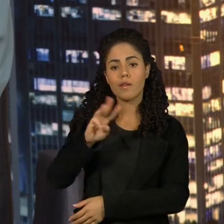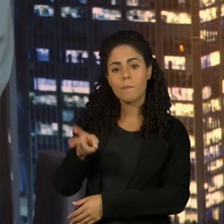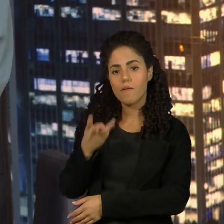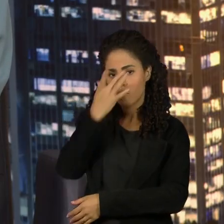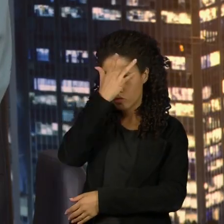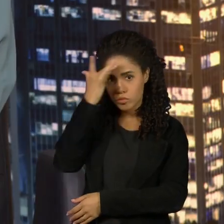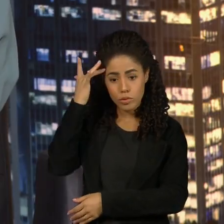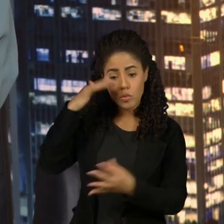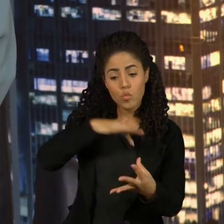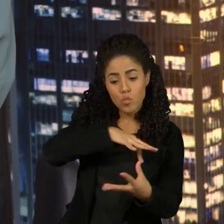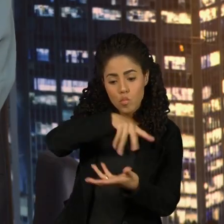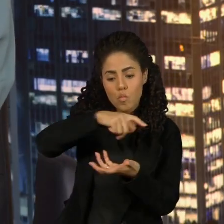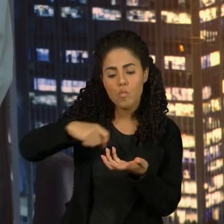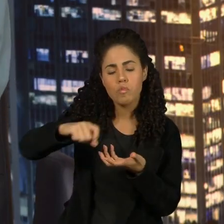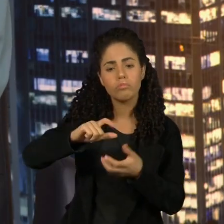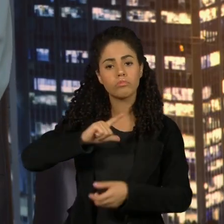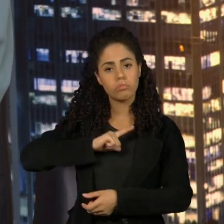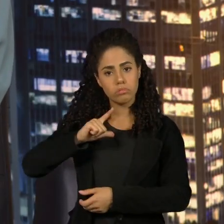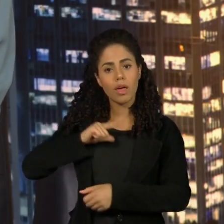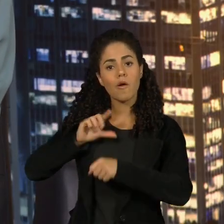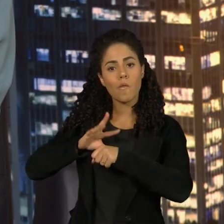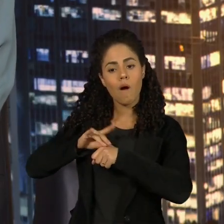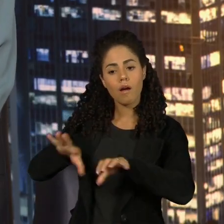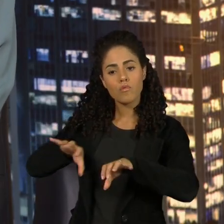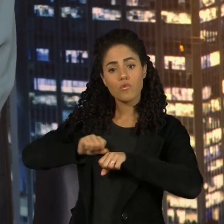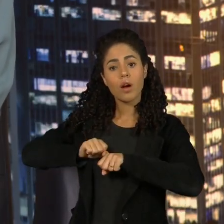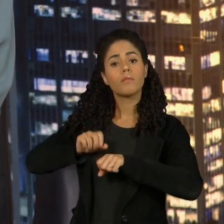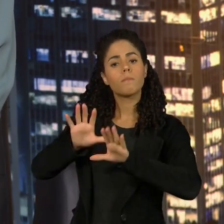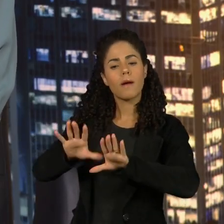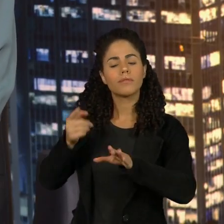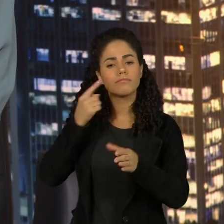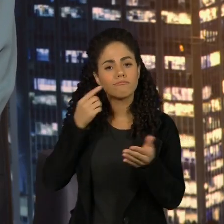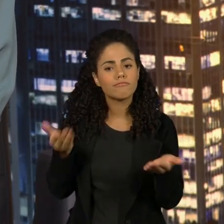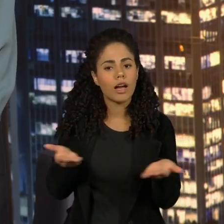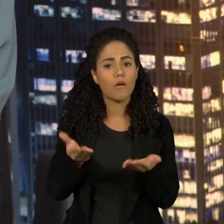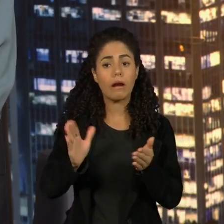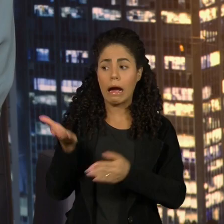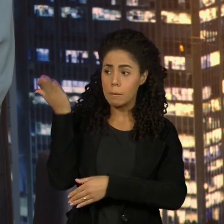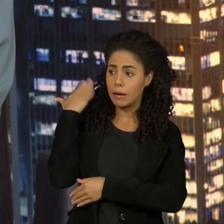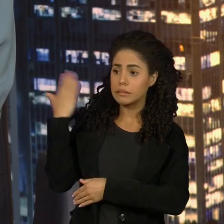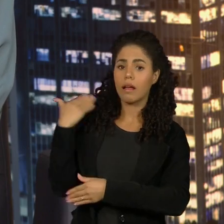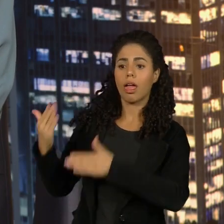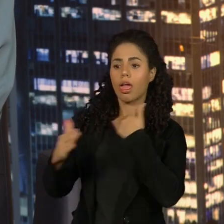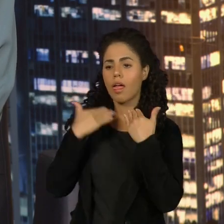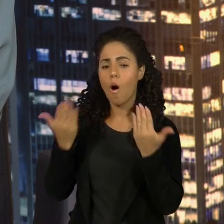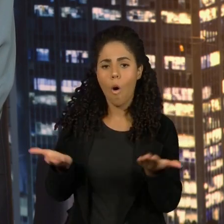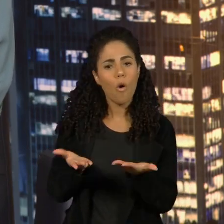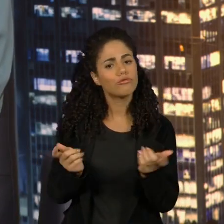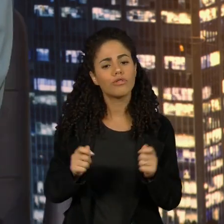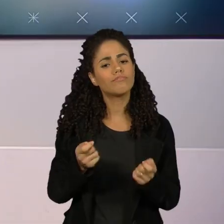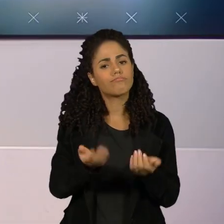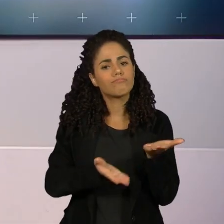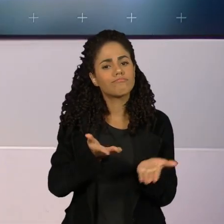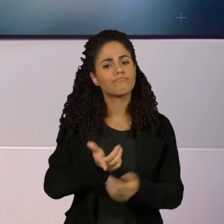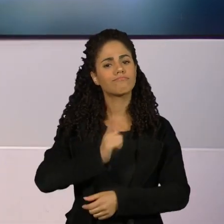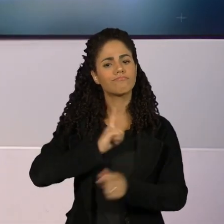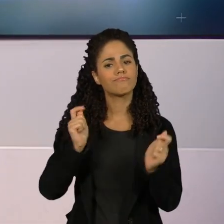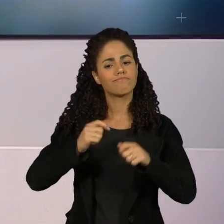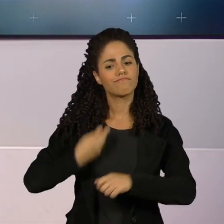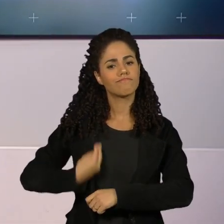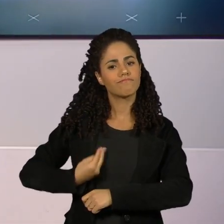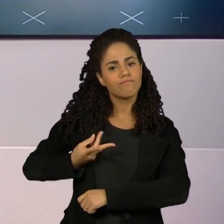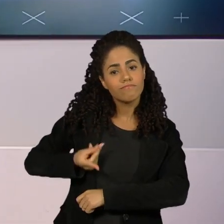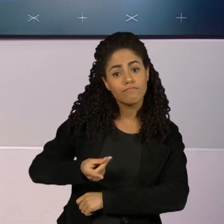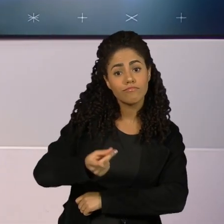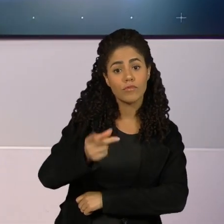pessoas em todo o mundo convivem com esse vírus, que já foi uma sentença de morte, mas hoje não mais. As vésperas do